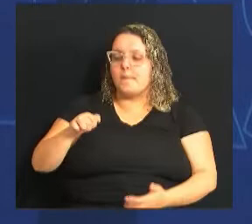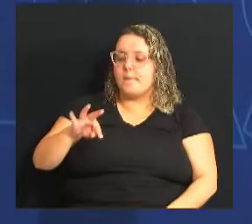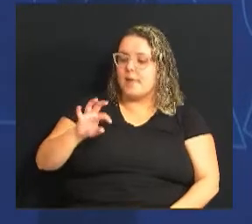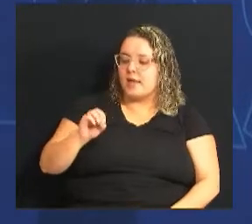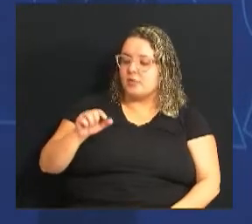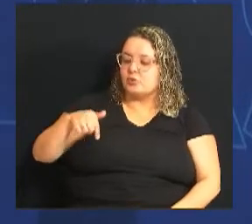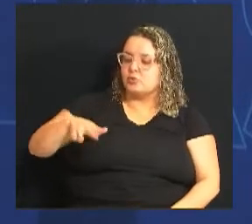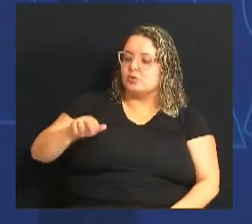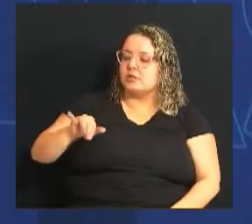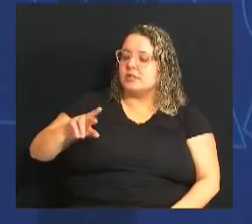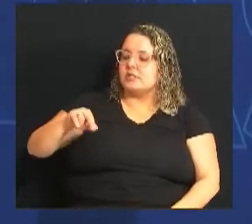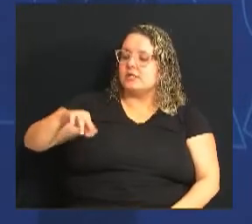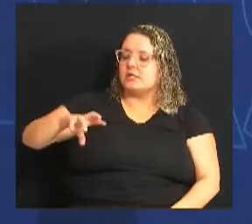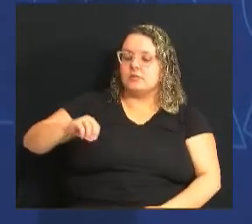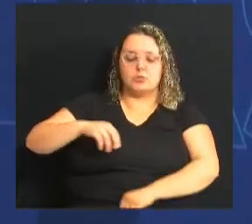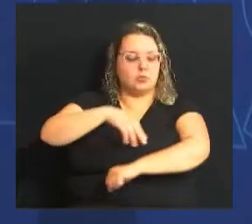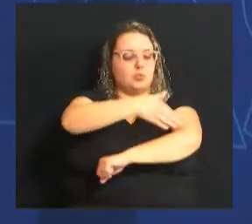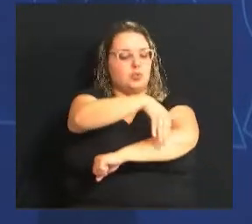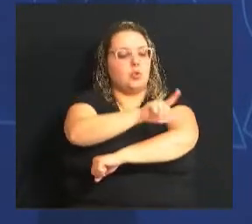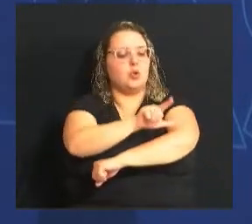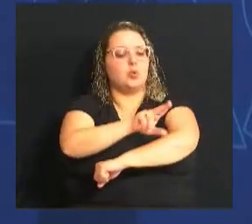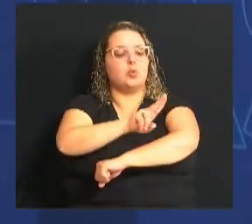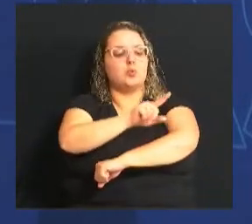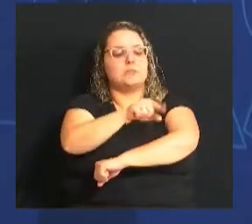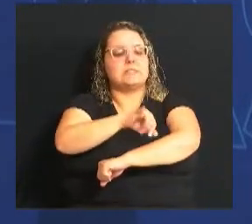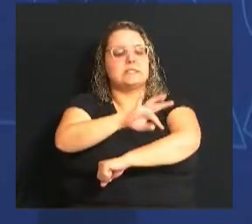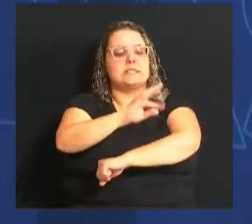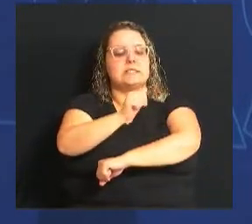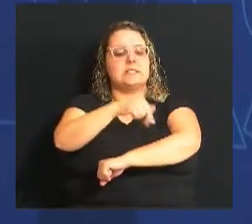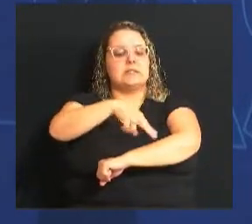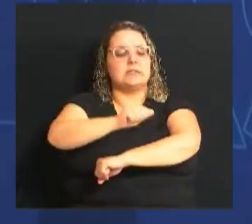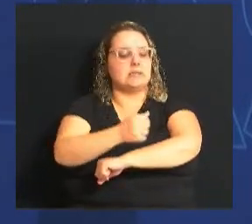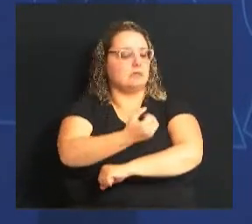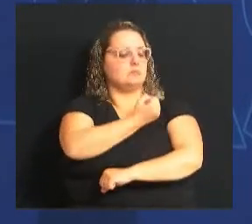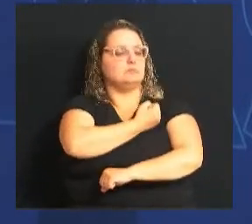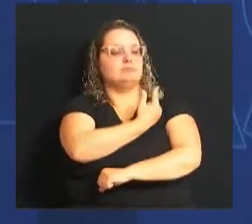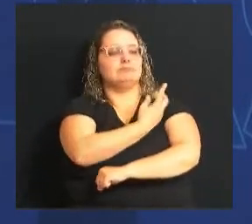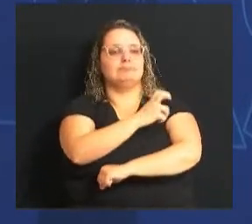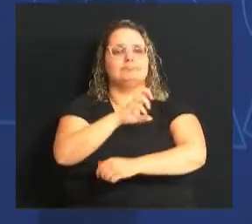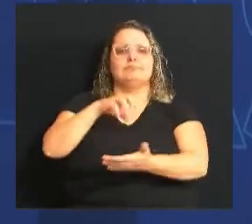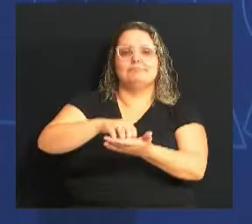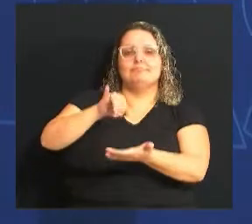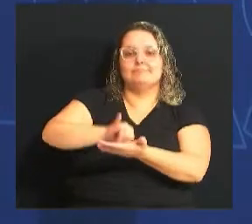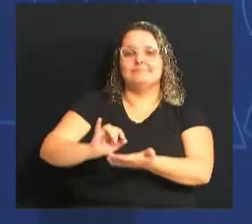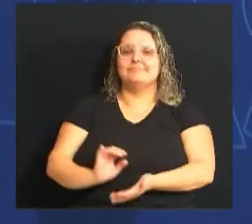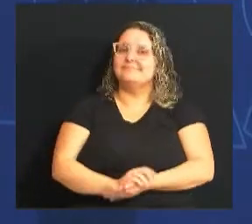Rua Lusitana, número 1555, no centro da cidade.